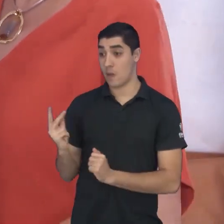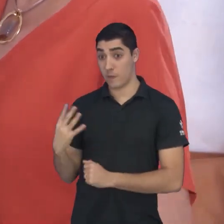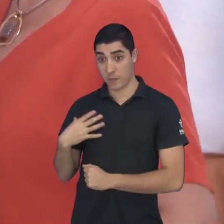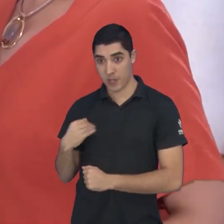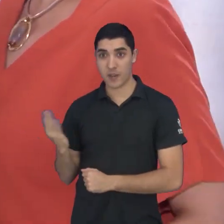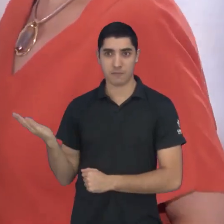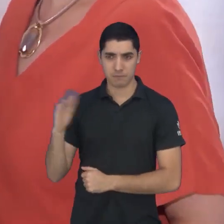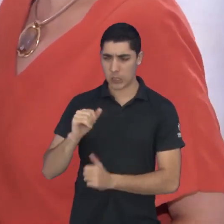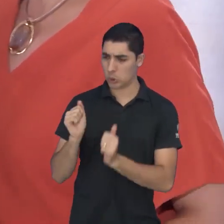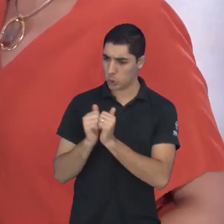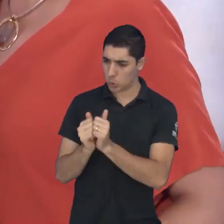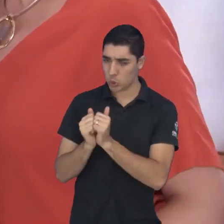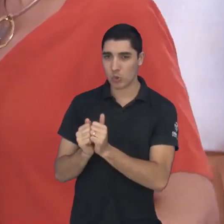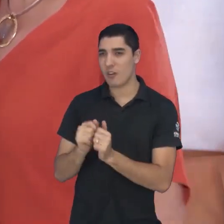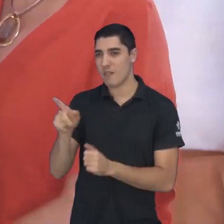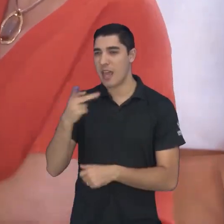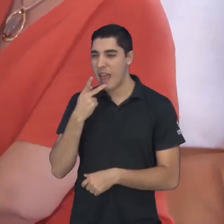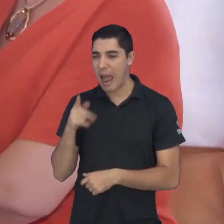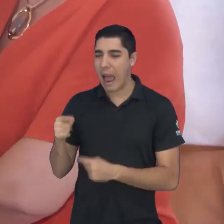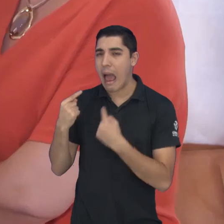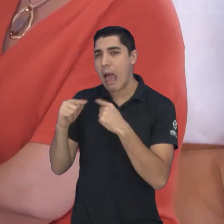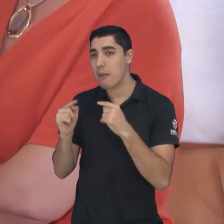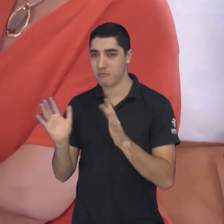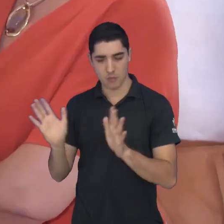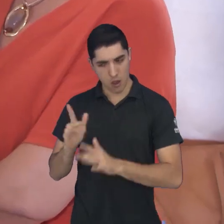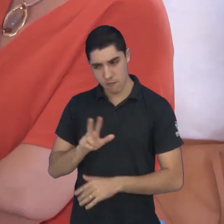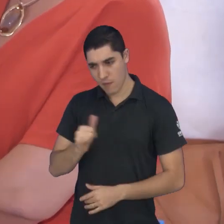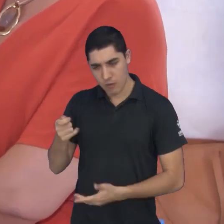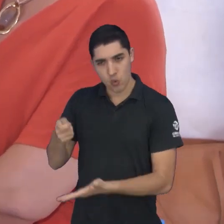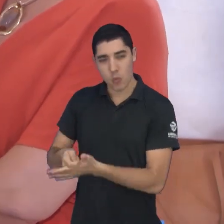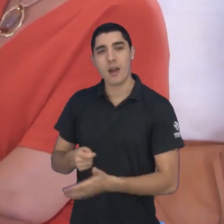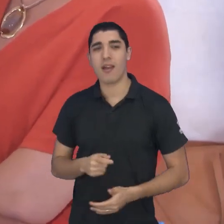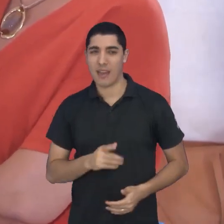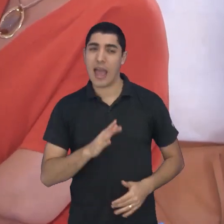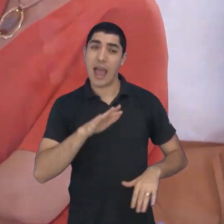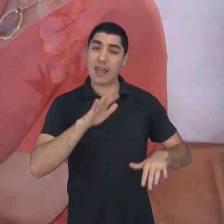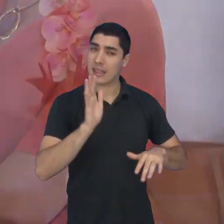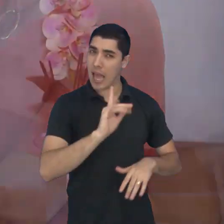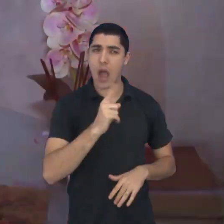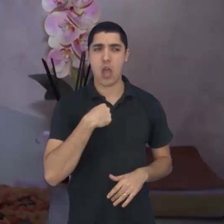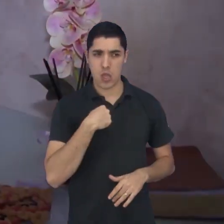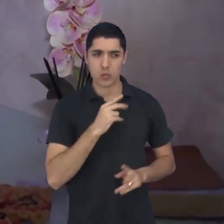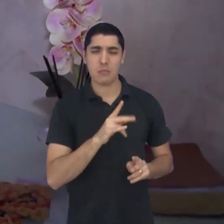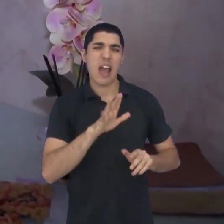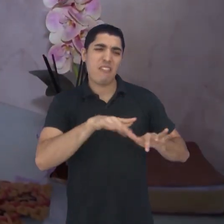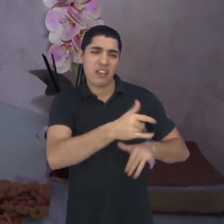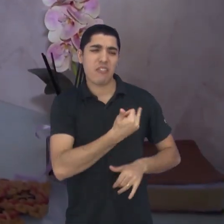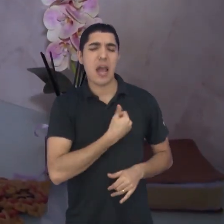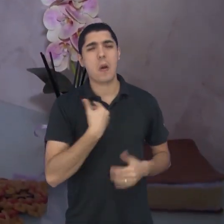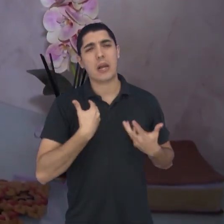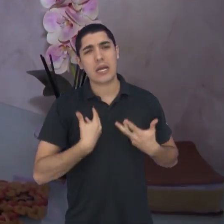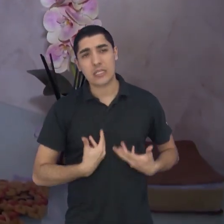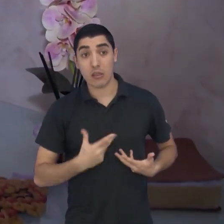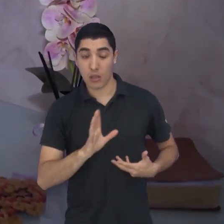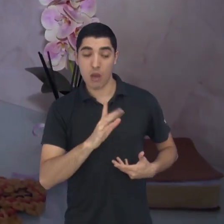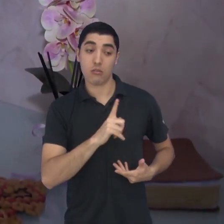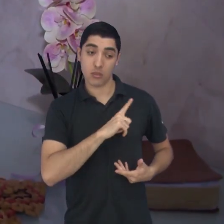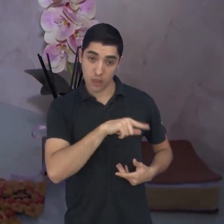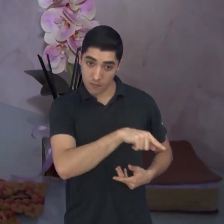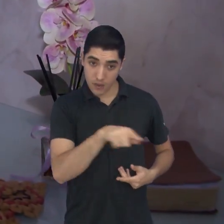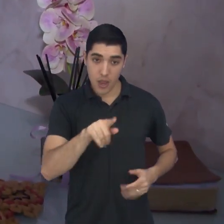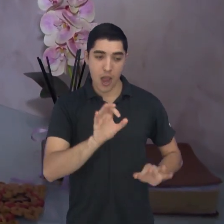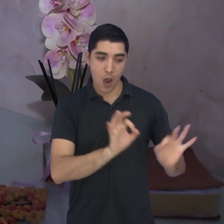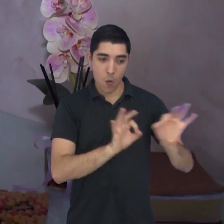massa. Aqui não tem nenhum chororô, né? Não. Tem dia que tem uma reclamaçãozinha, tô cansado, mas tem uma rotina. Um